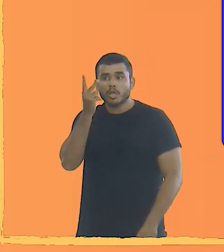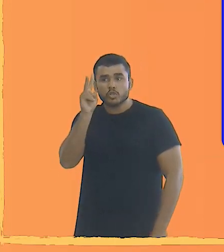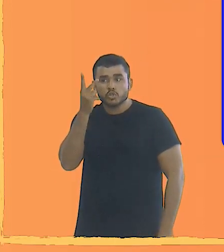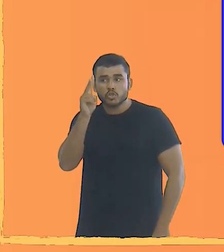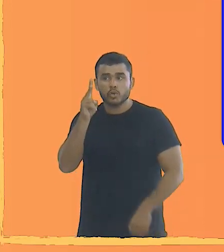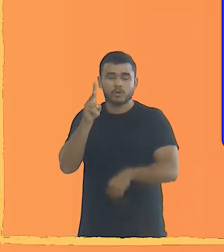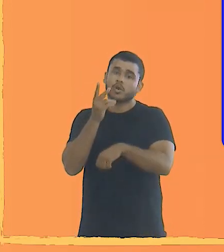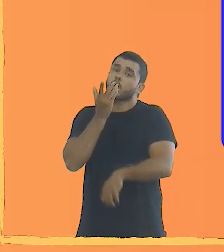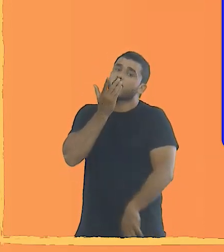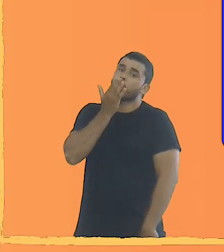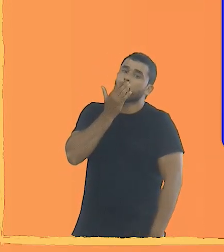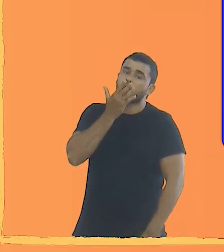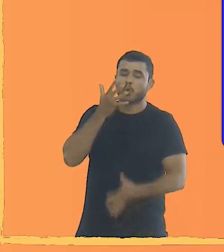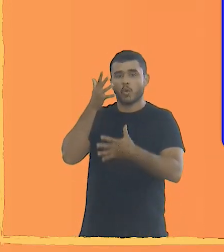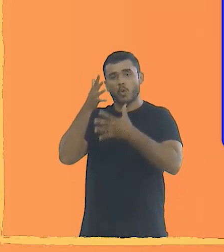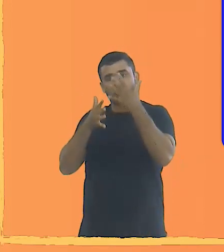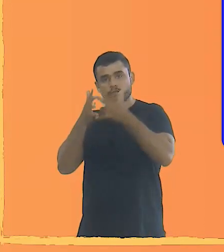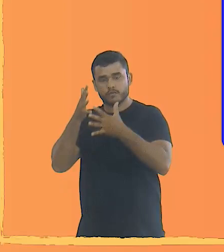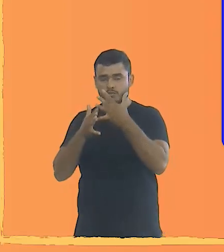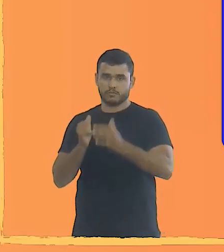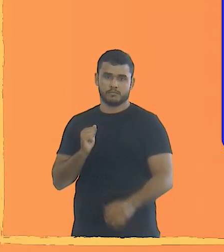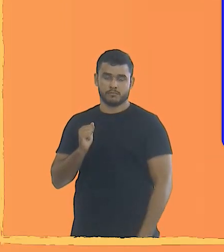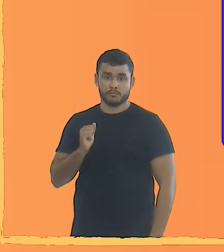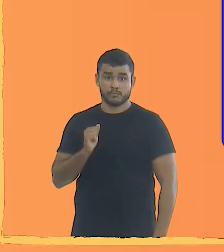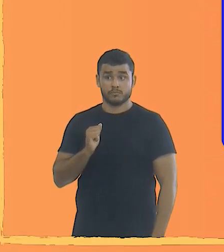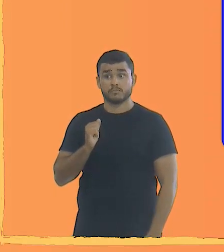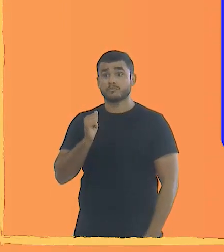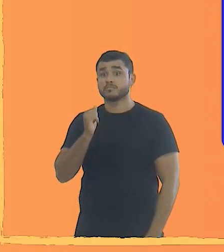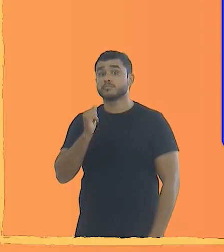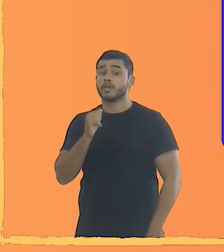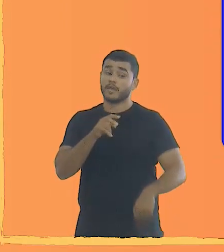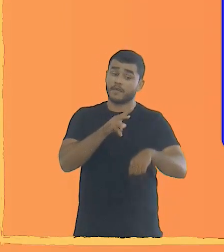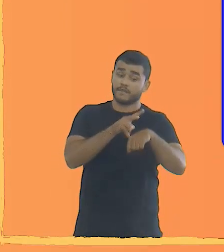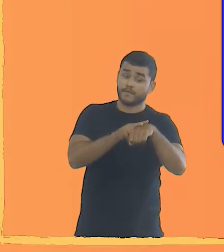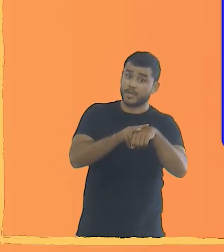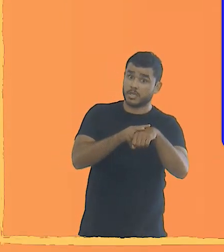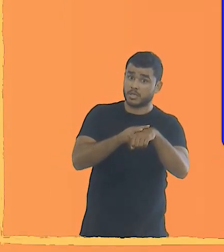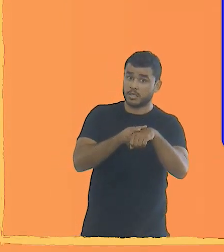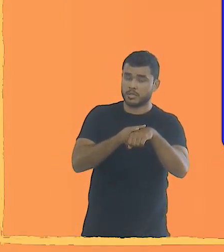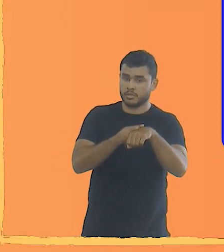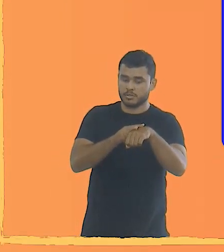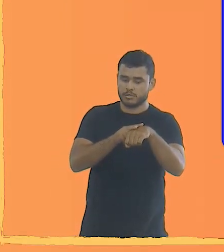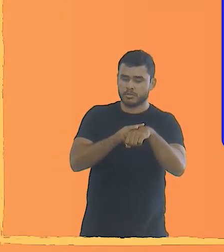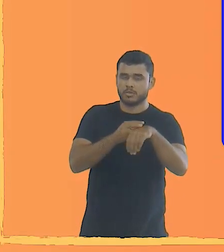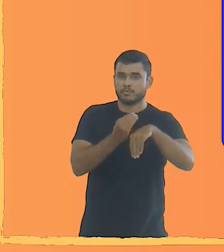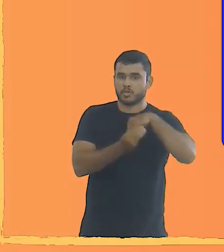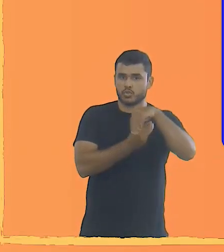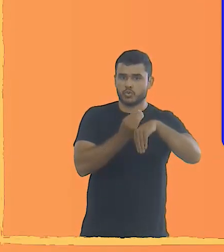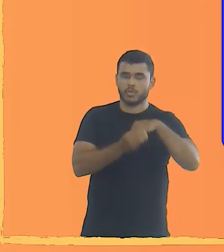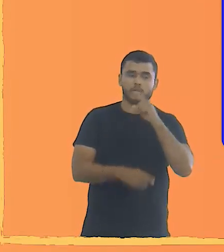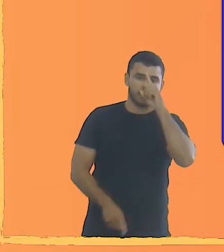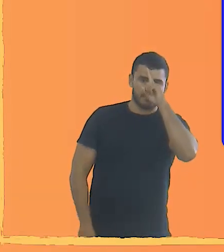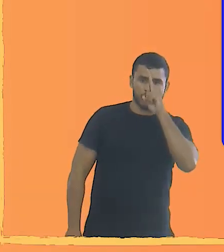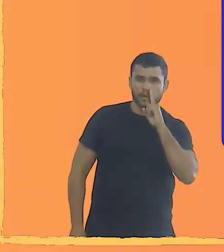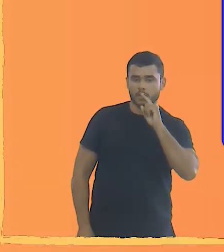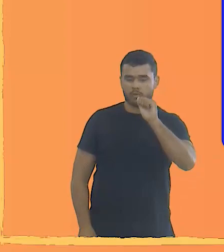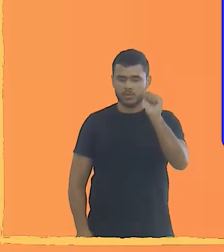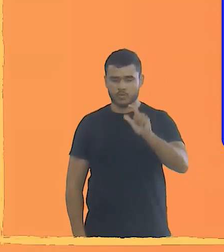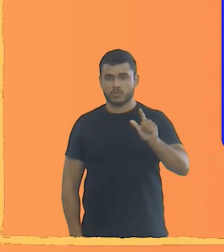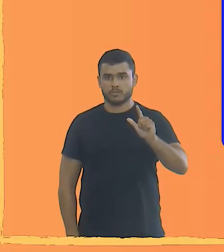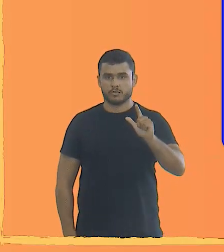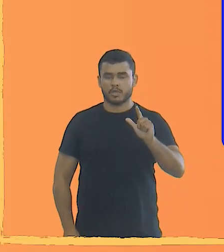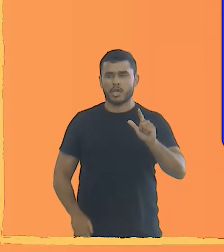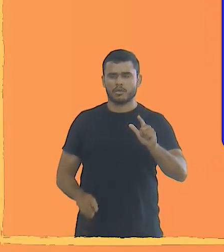símbolos permite identificar cores secundárias, como o verde, que é o amarelo combinado com o azul. Então calma, vamos pensar